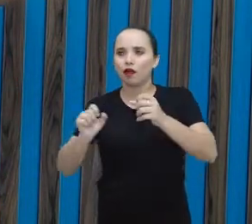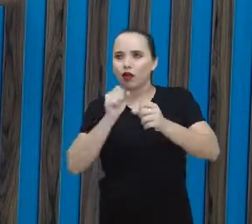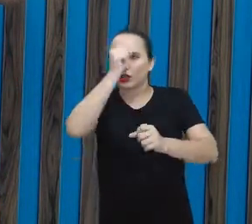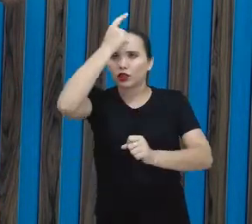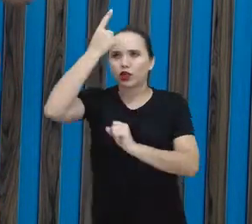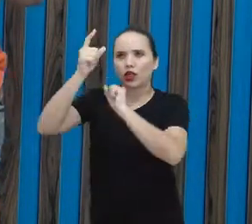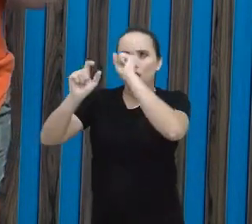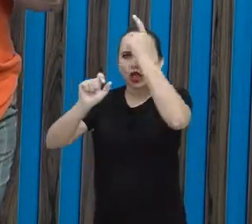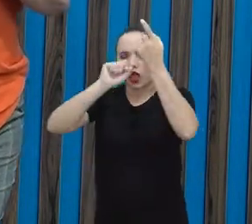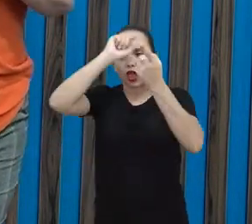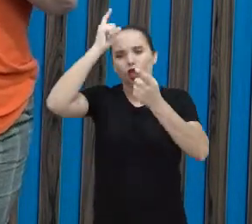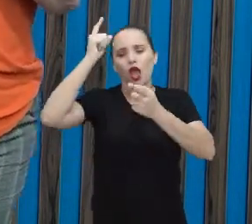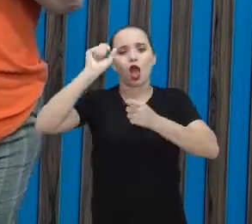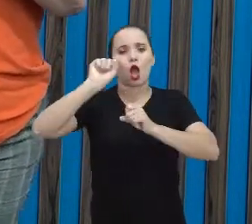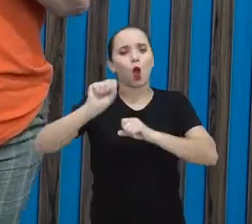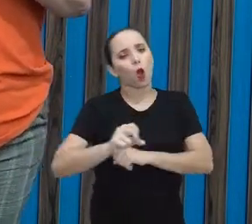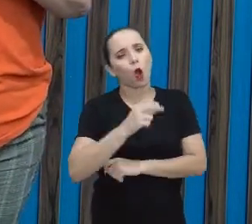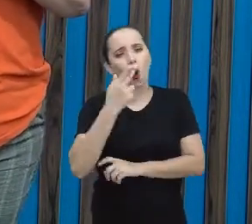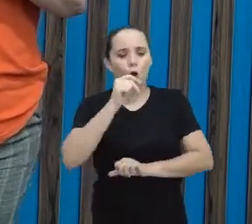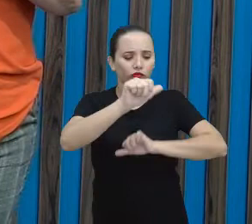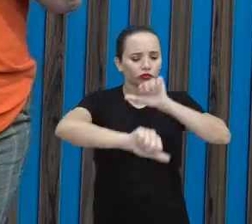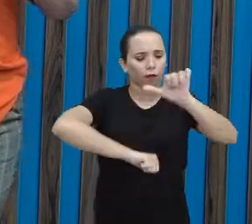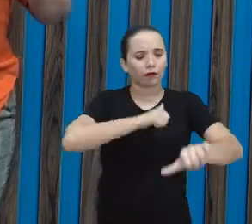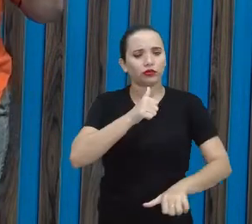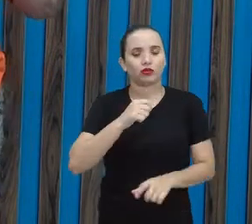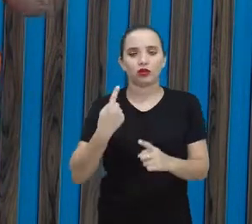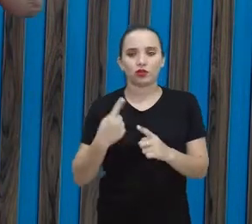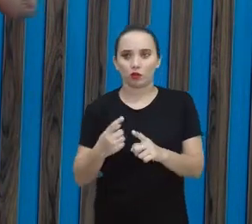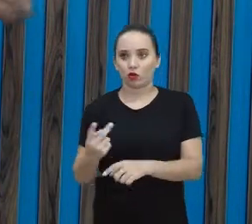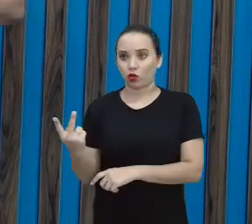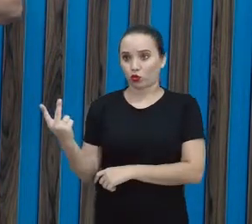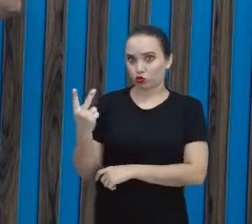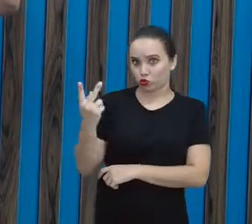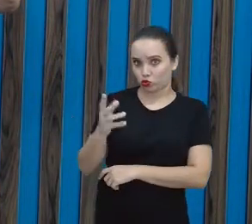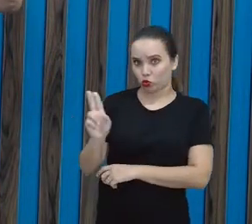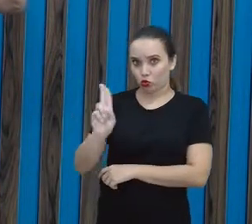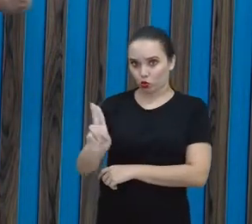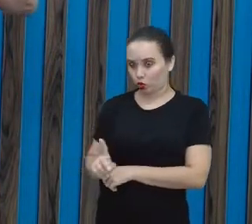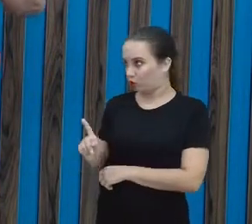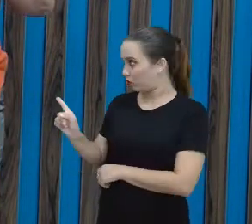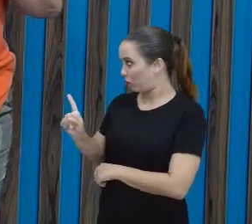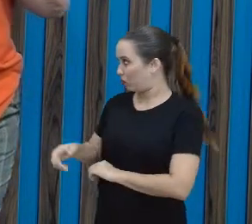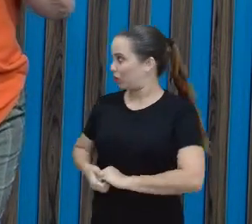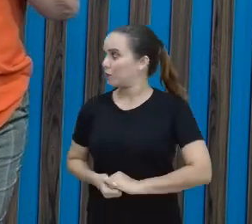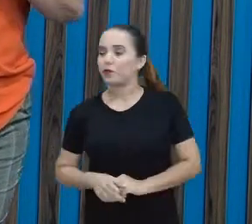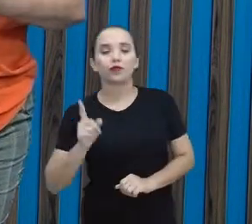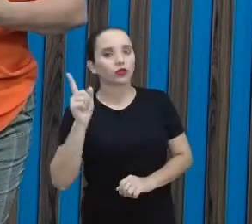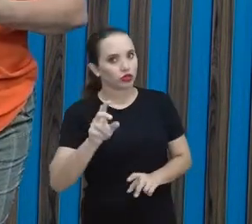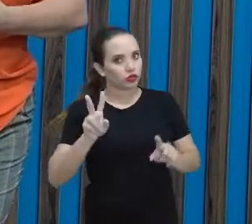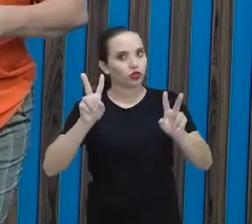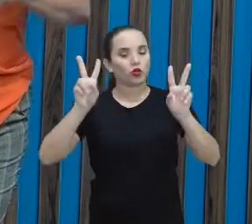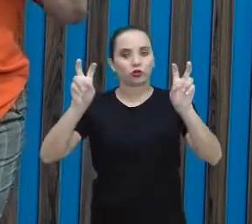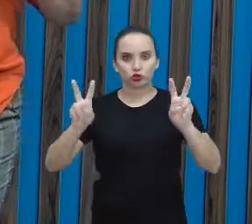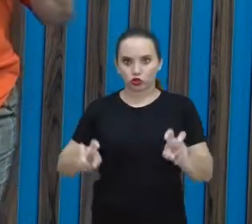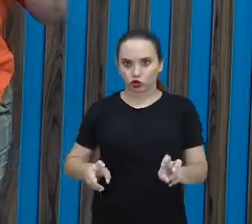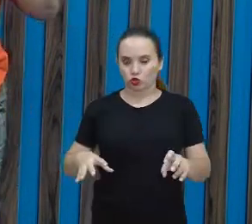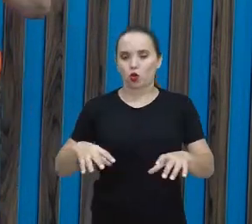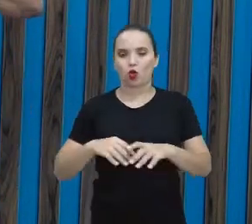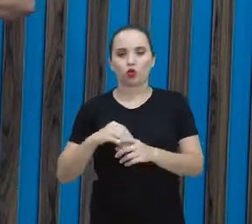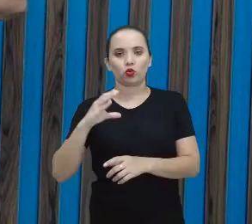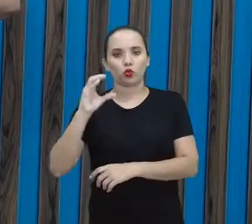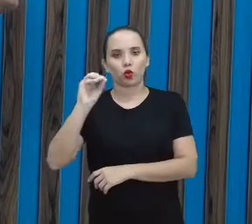do romanceiro popular, porque A Louca do Jardim, O Assassino da Honra, A Louca do Jardim, é uma história de cordel, que é